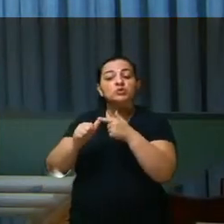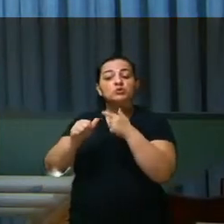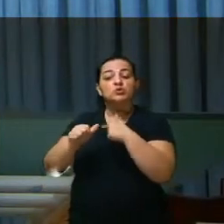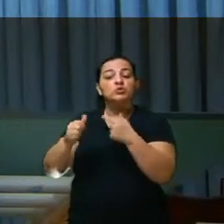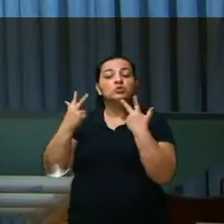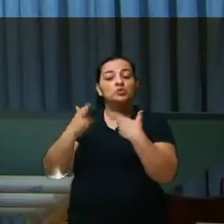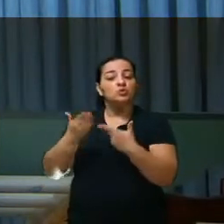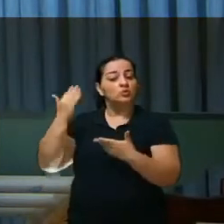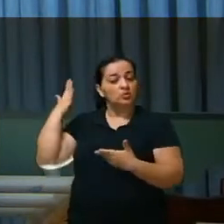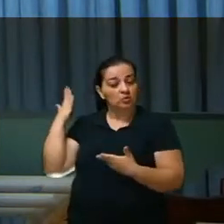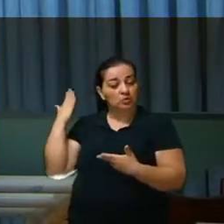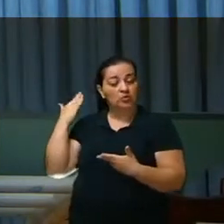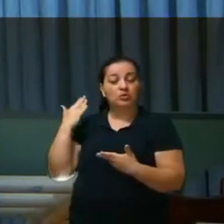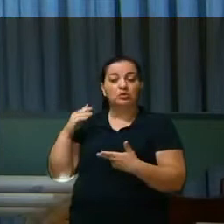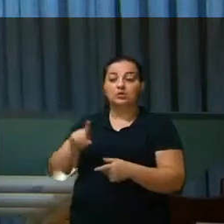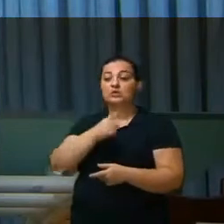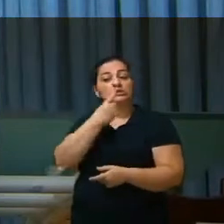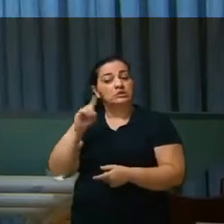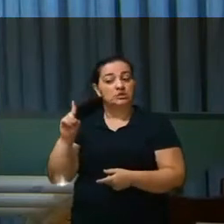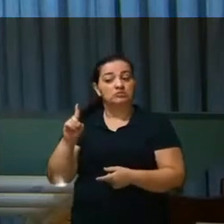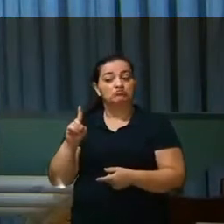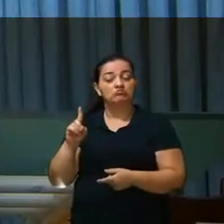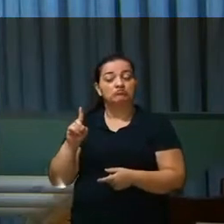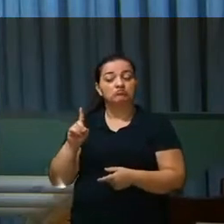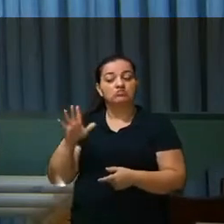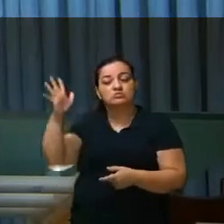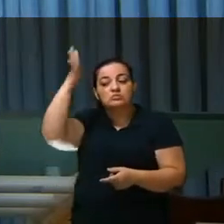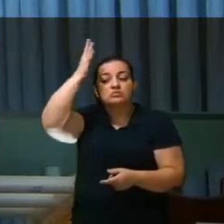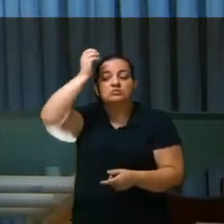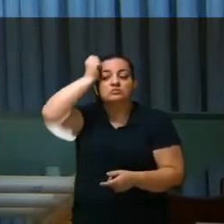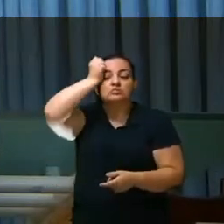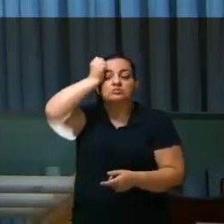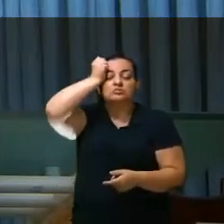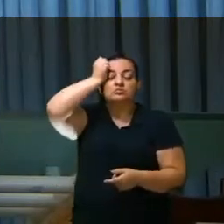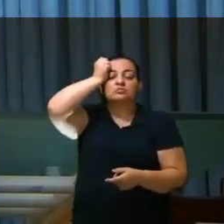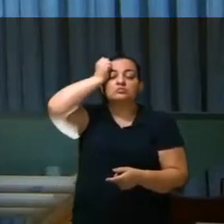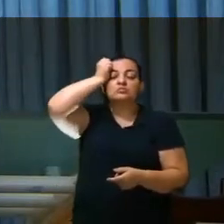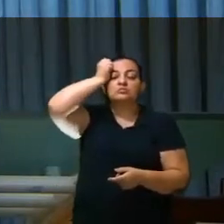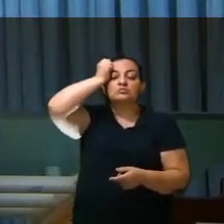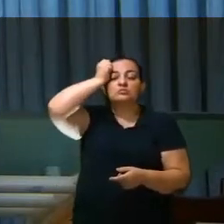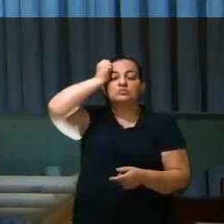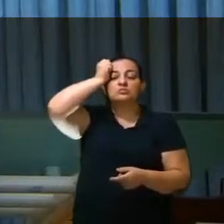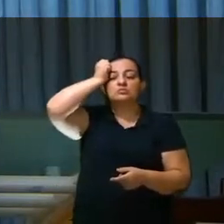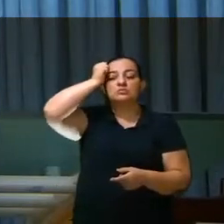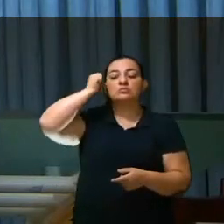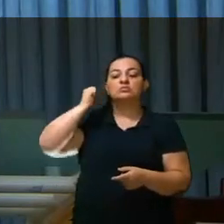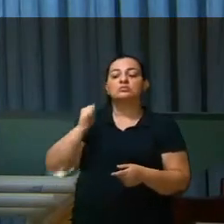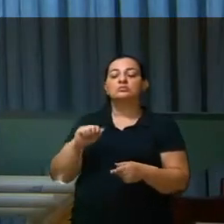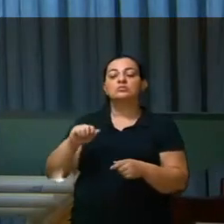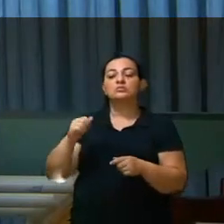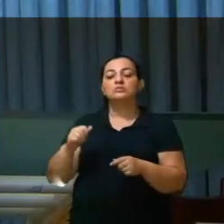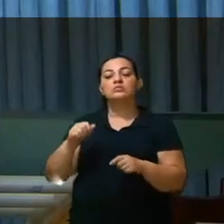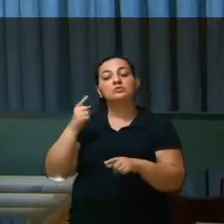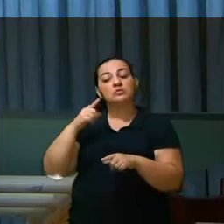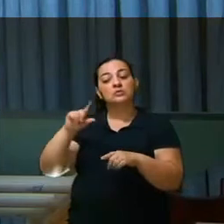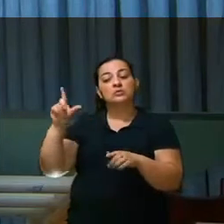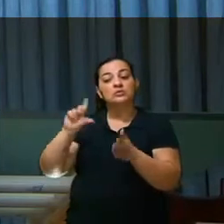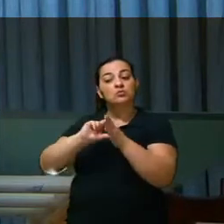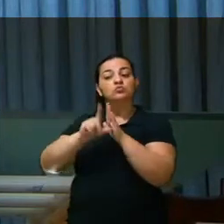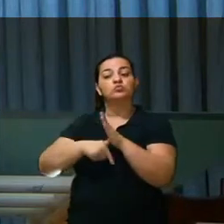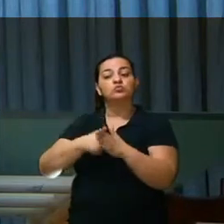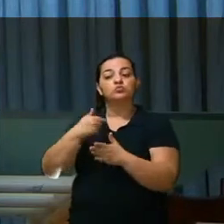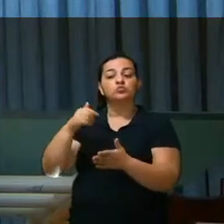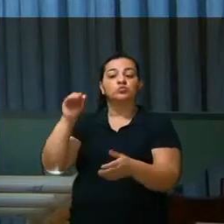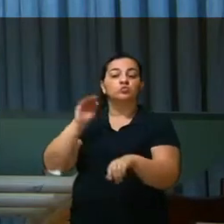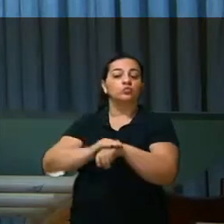quando não existe tu não se arrepender disso brevemente a ti virei